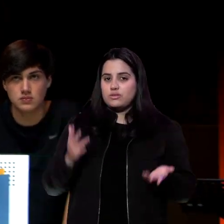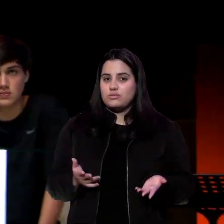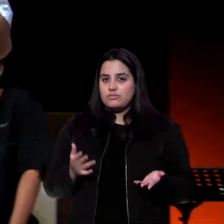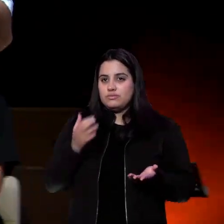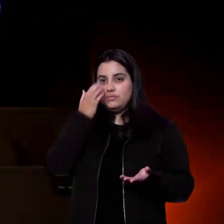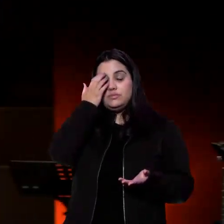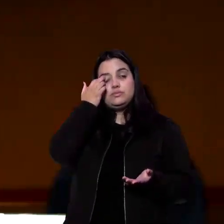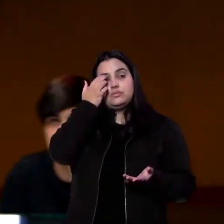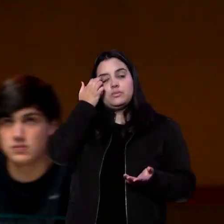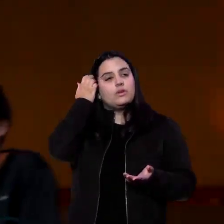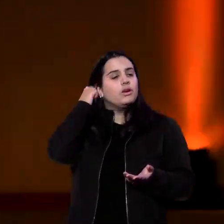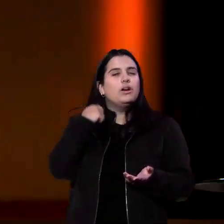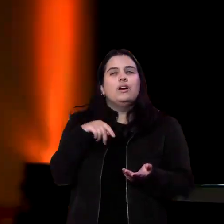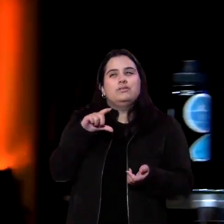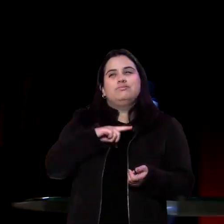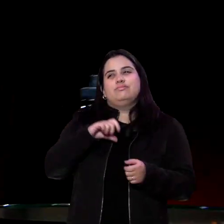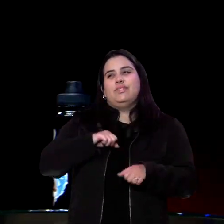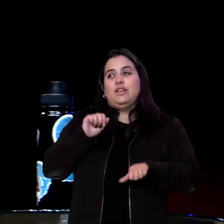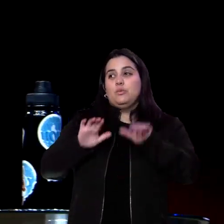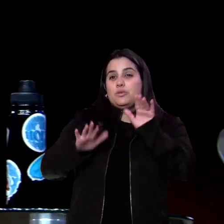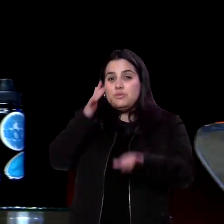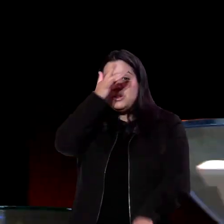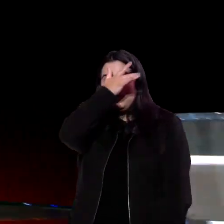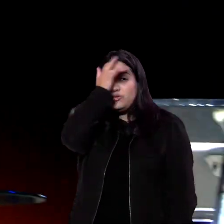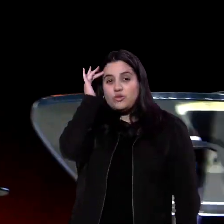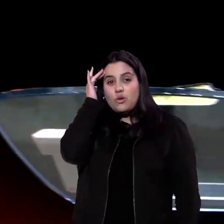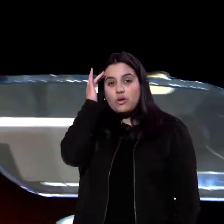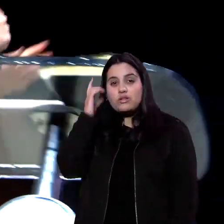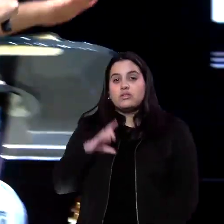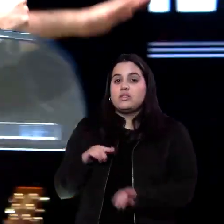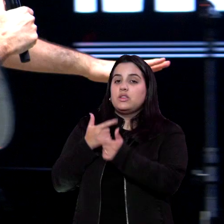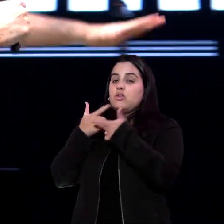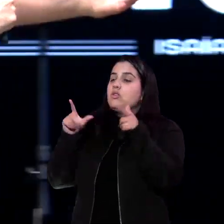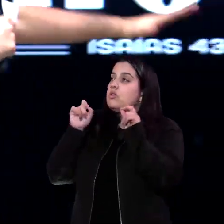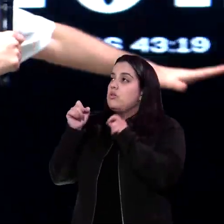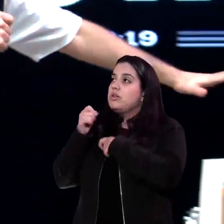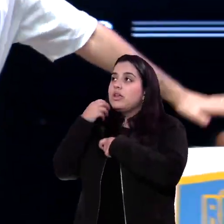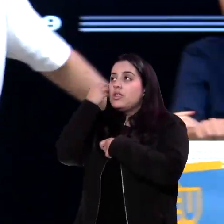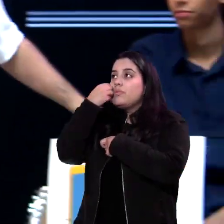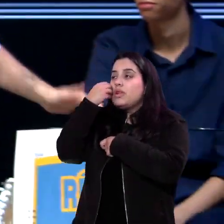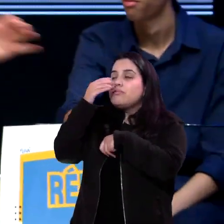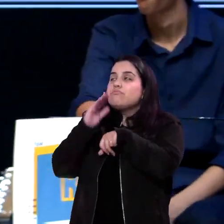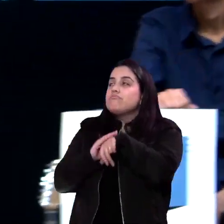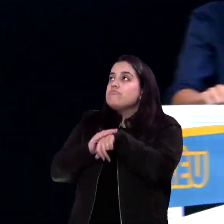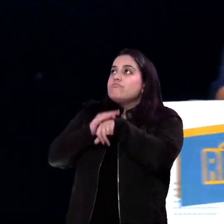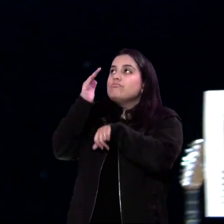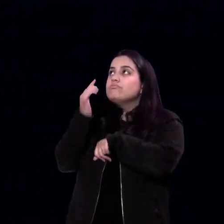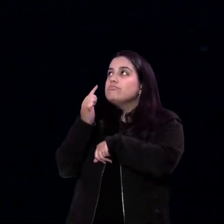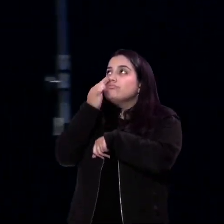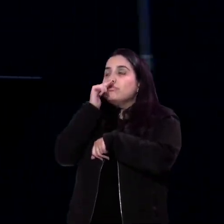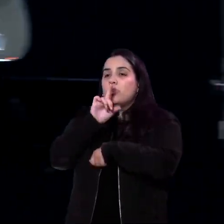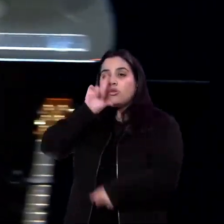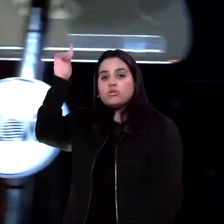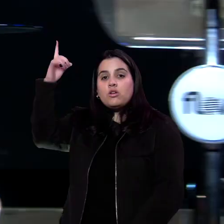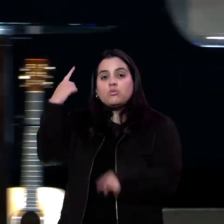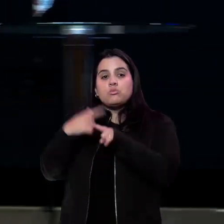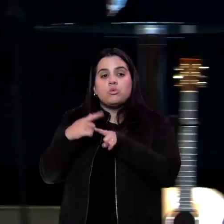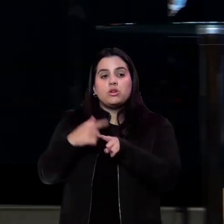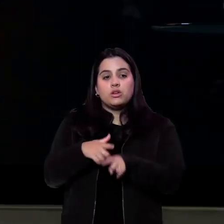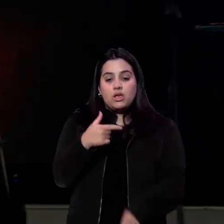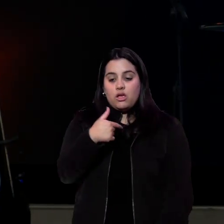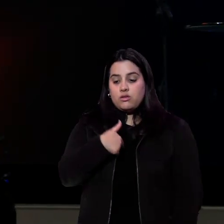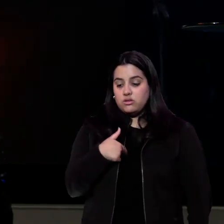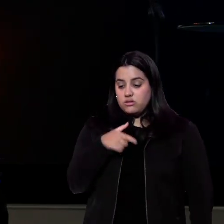Tem muita gente que não está vivendo coisas maiores com Deus porque fica sentado no banco de réu, deixando Satanás ficar